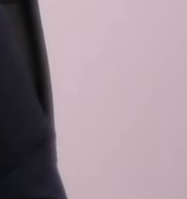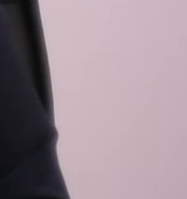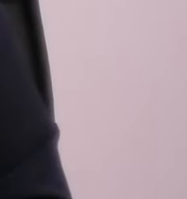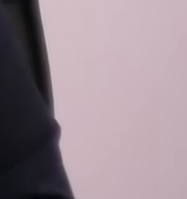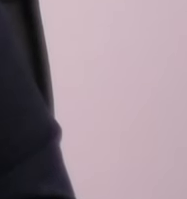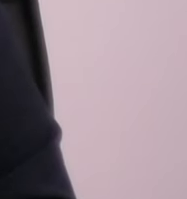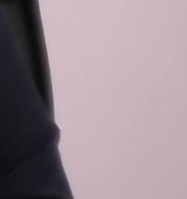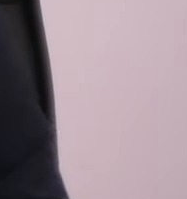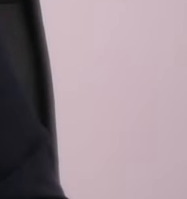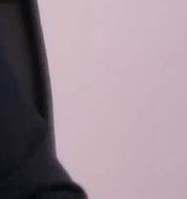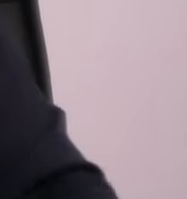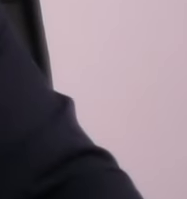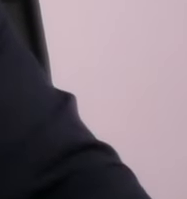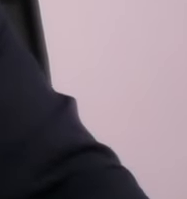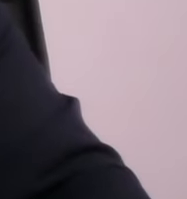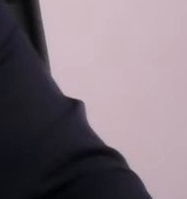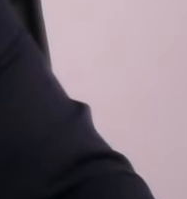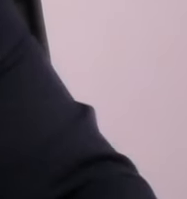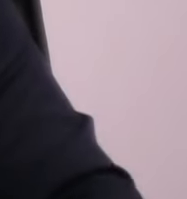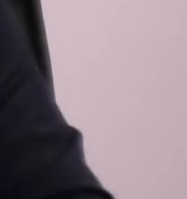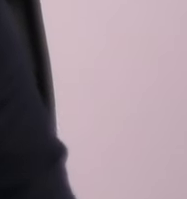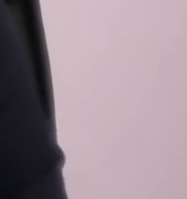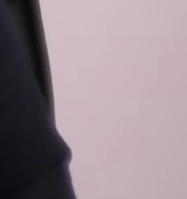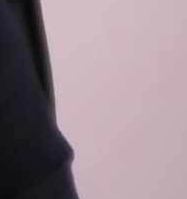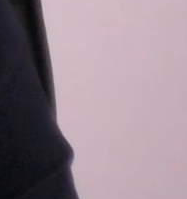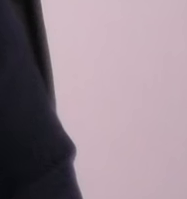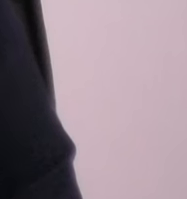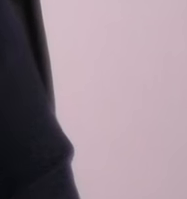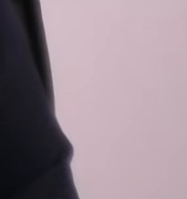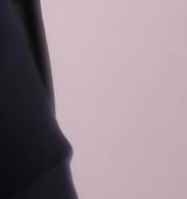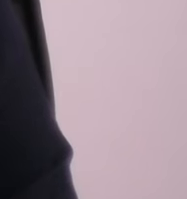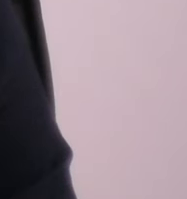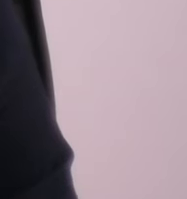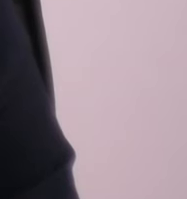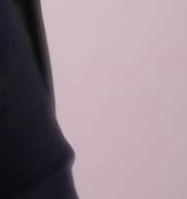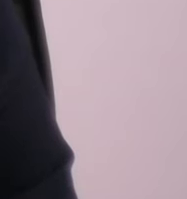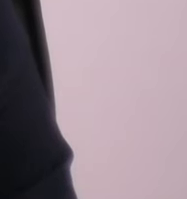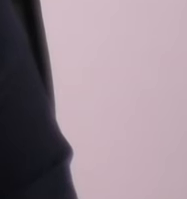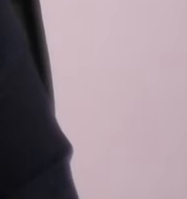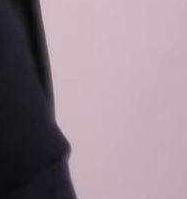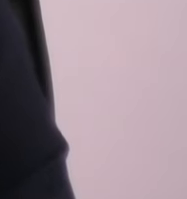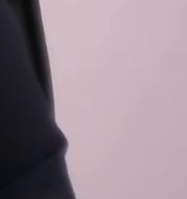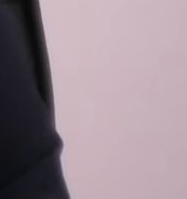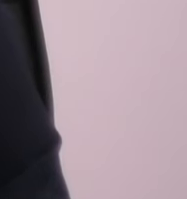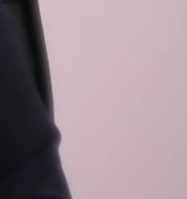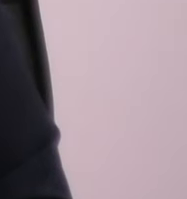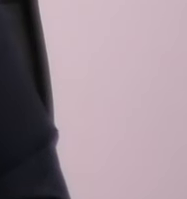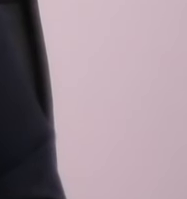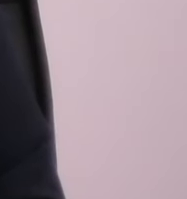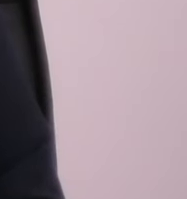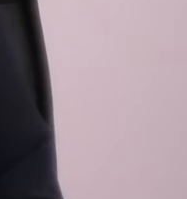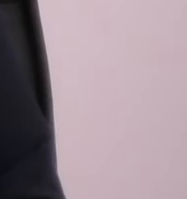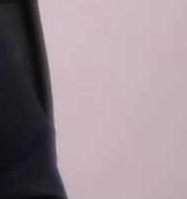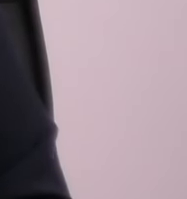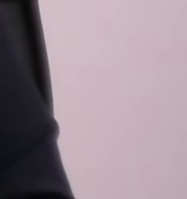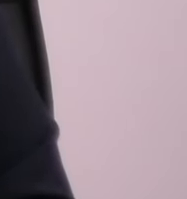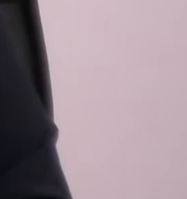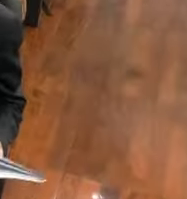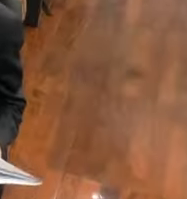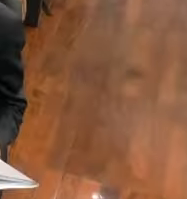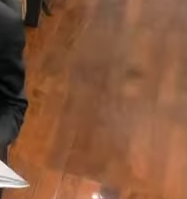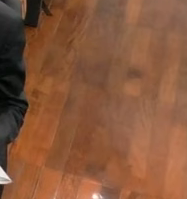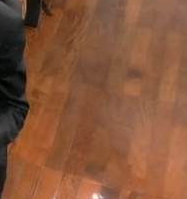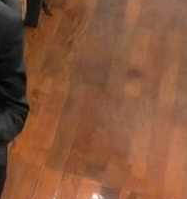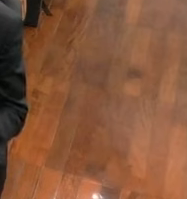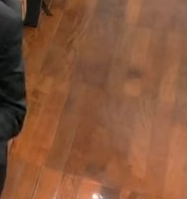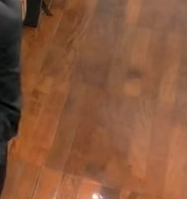aqui o agradecimento às empresas que vieram em peso, com o seu corpo técnico, com as suas representações e